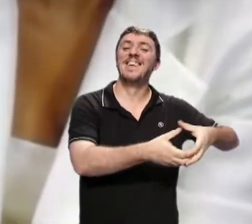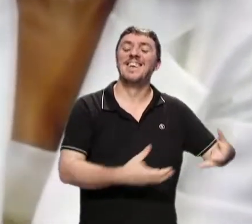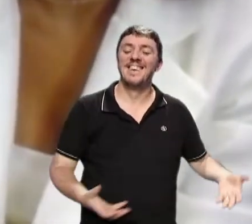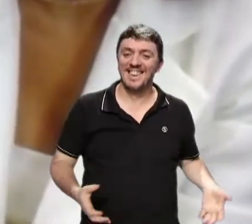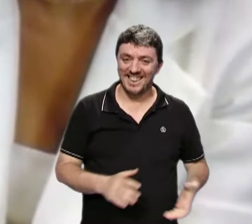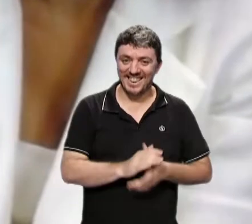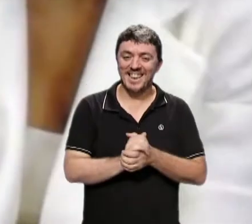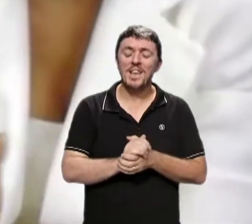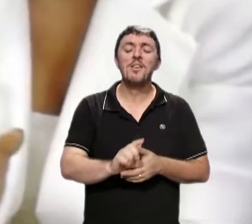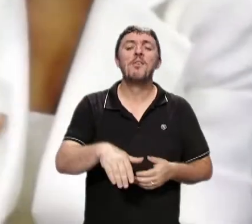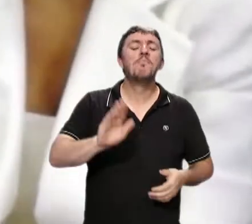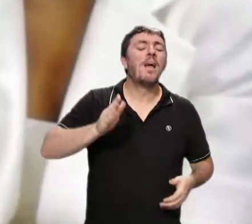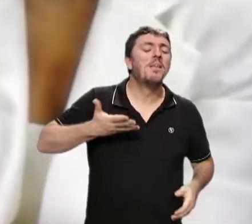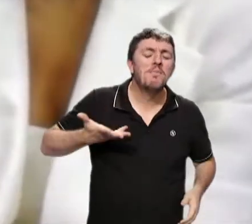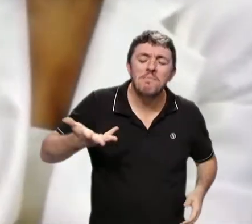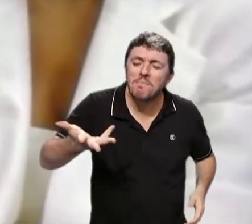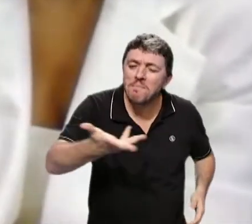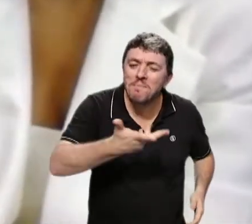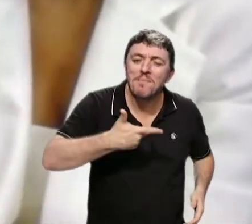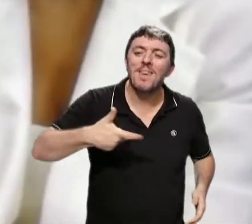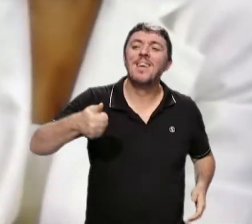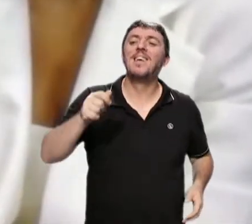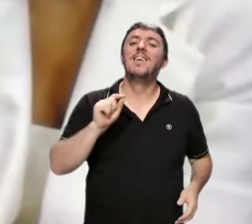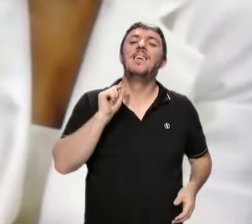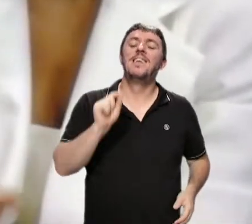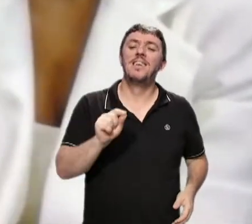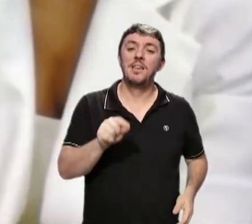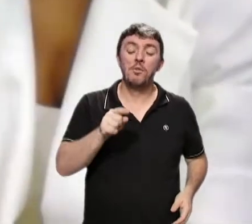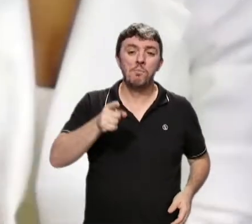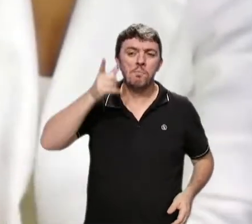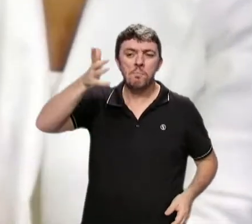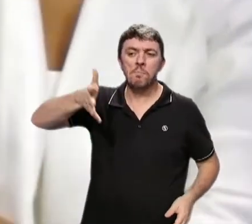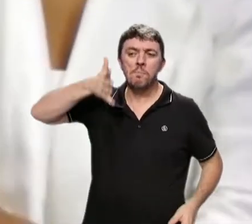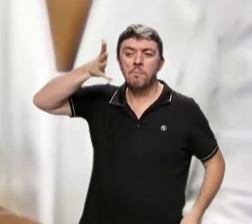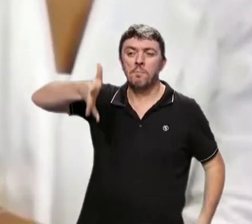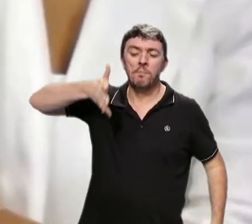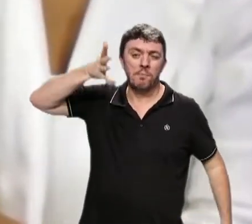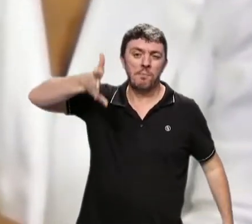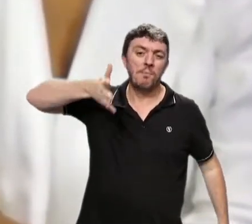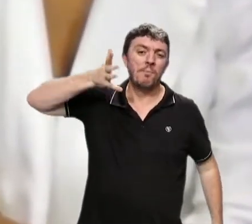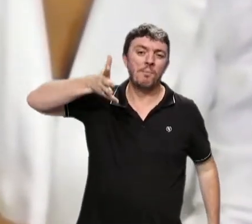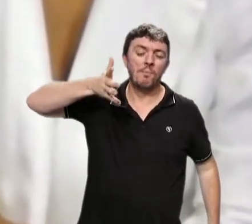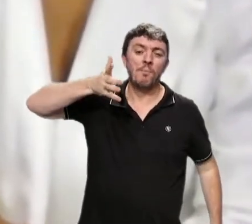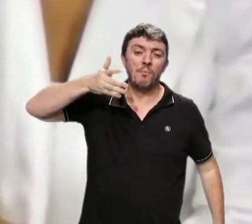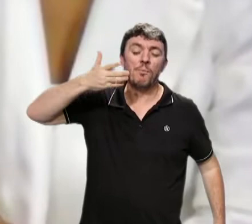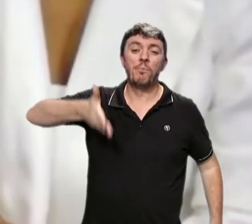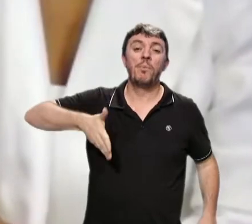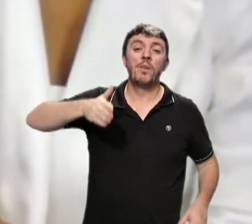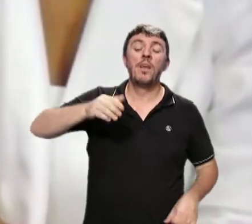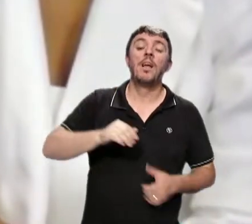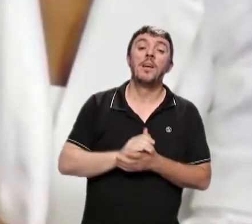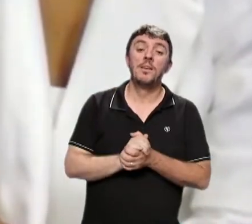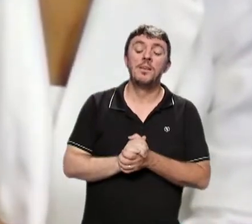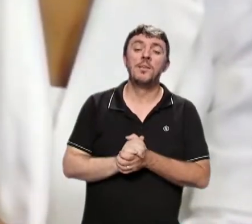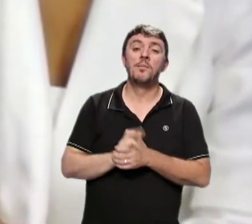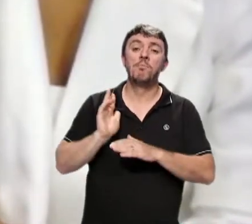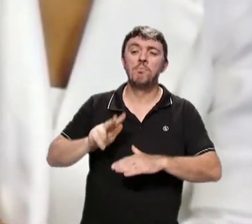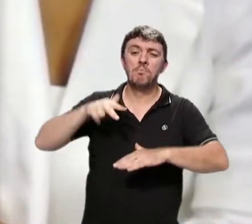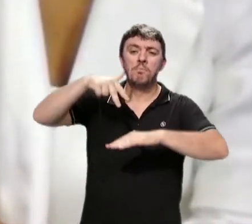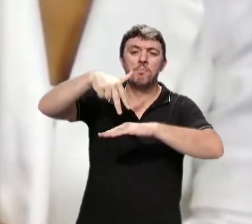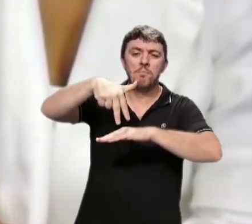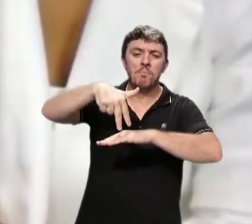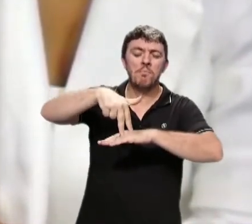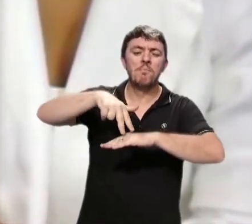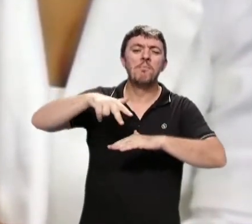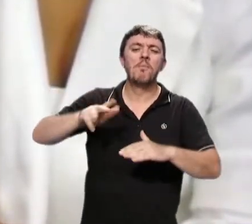achei maravilhoso, na verdade, é que vocês vão para uma palestra, para aquele momento coach em Itaipava, naquele resort, mas, ao